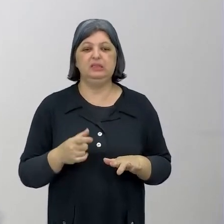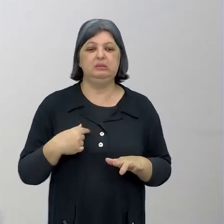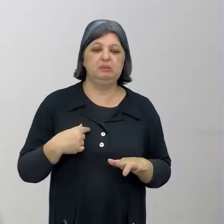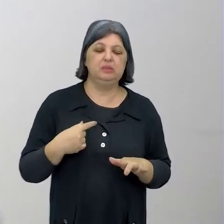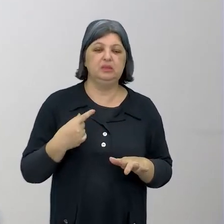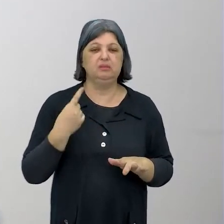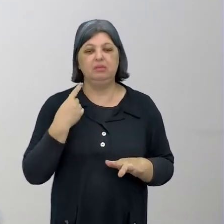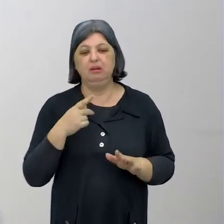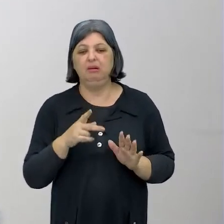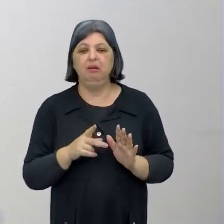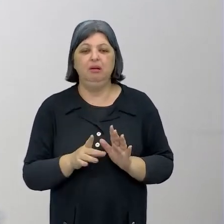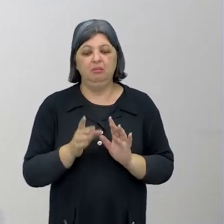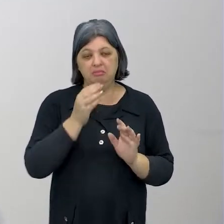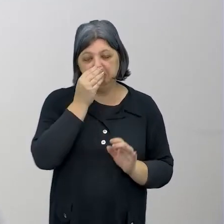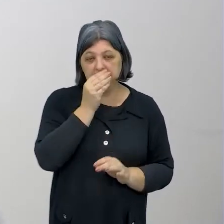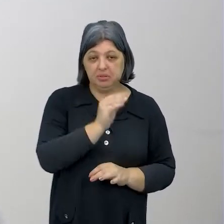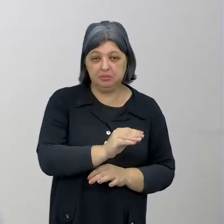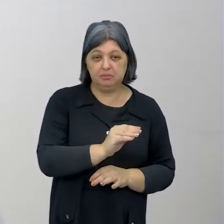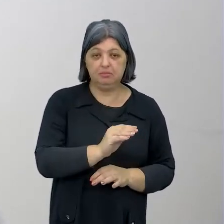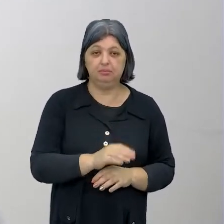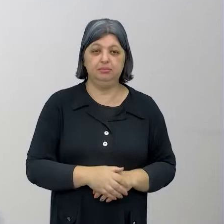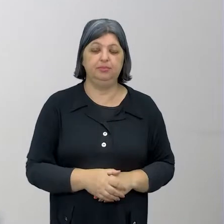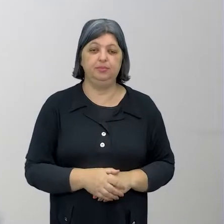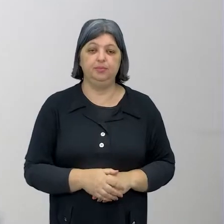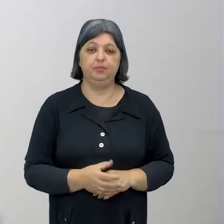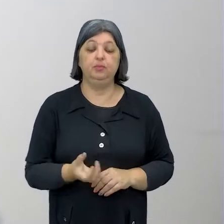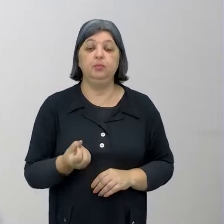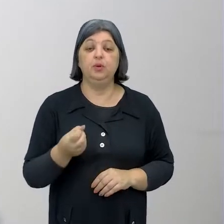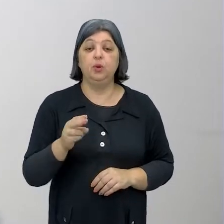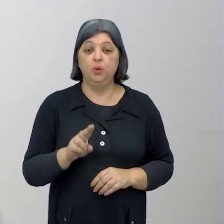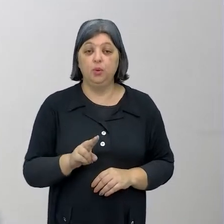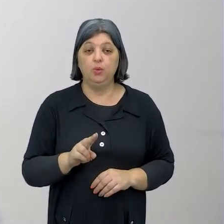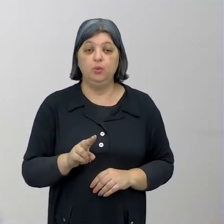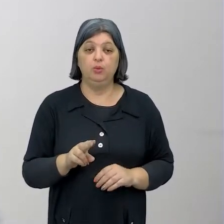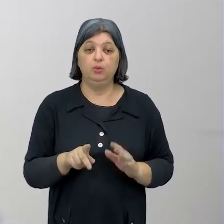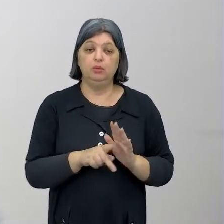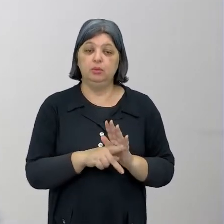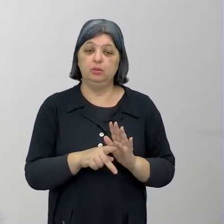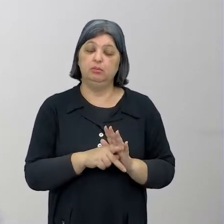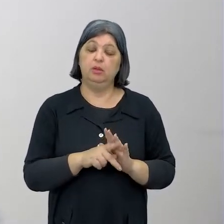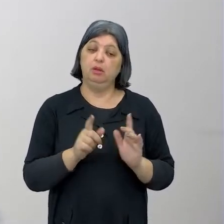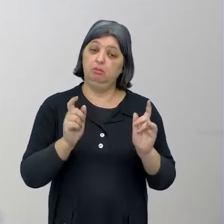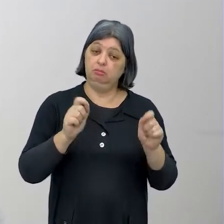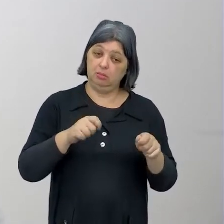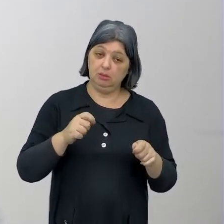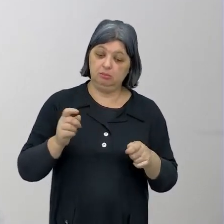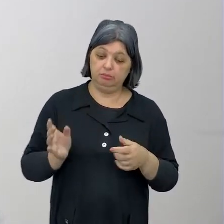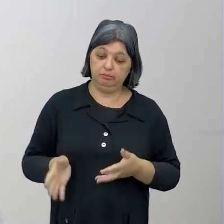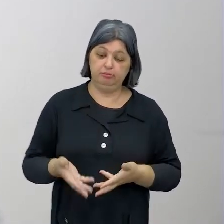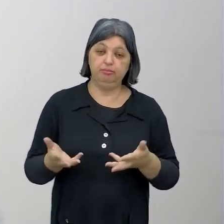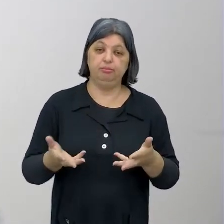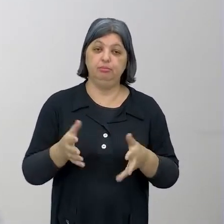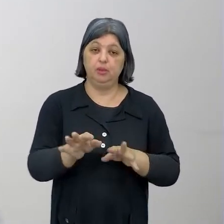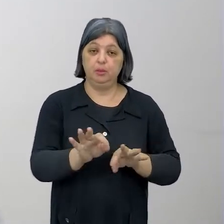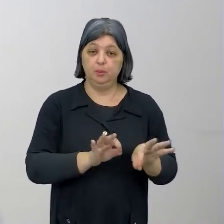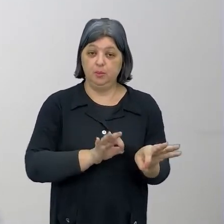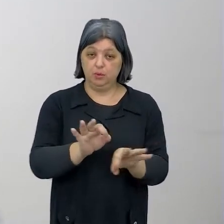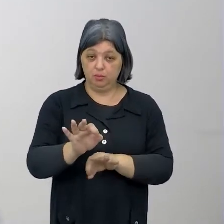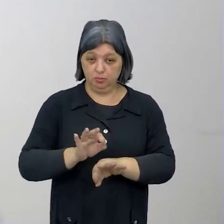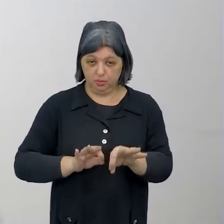segundo plano, pode ser altamente inspirador para os projetos